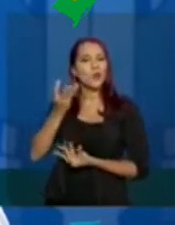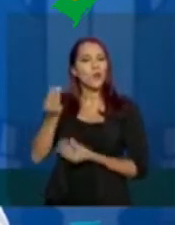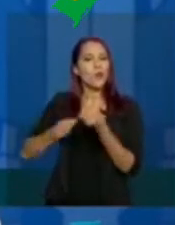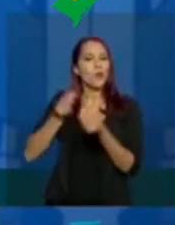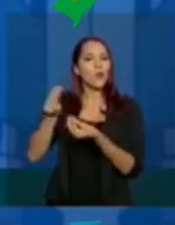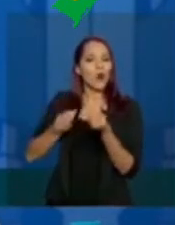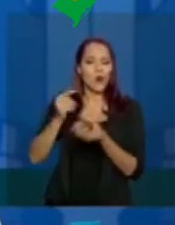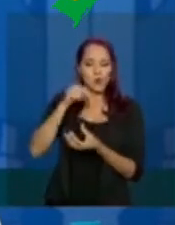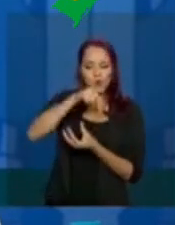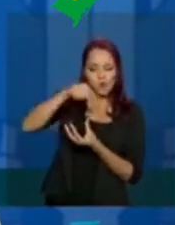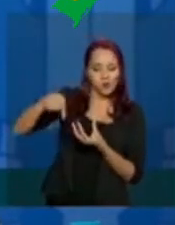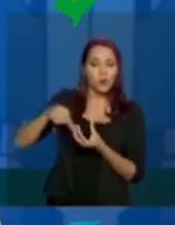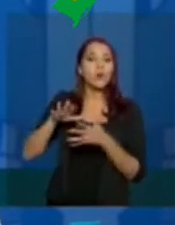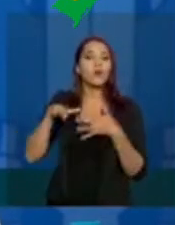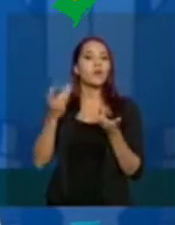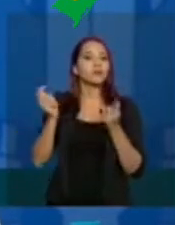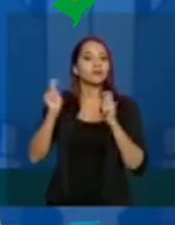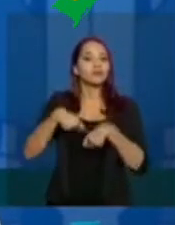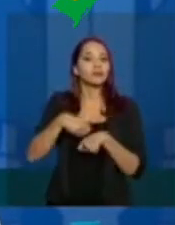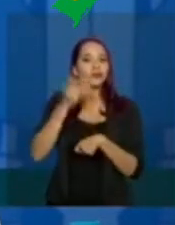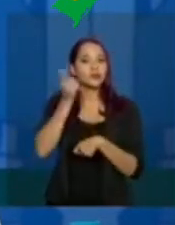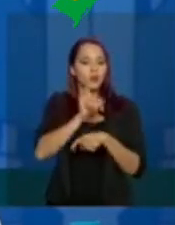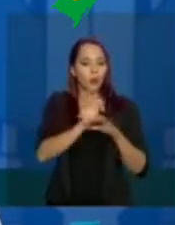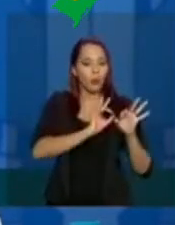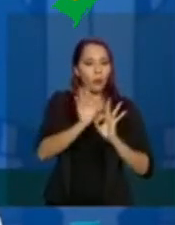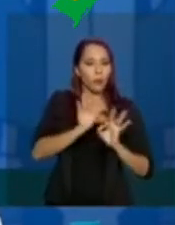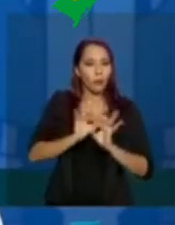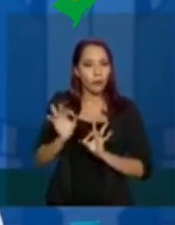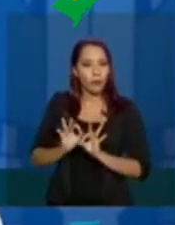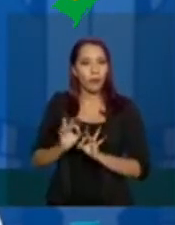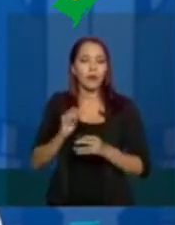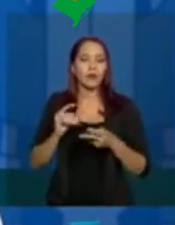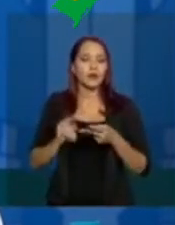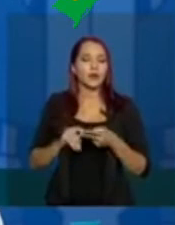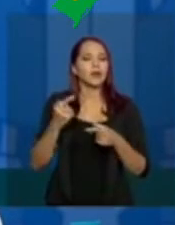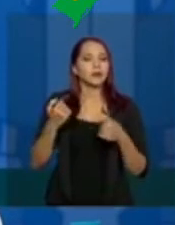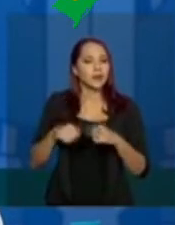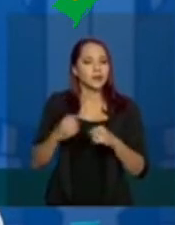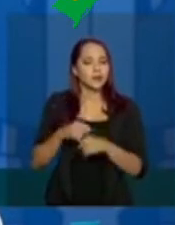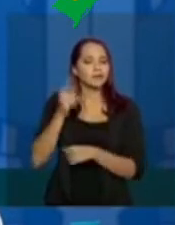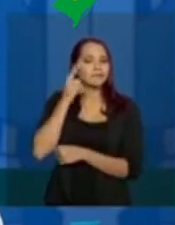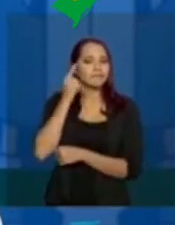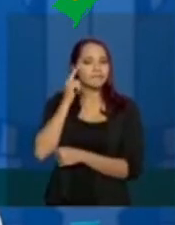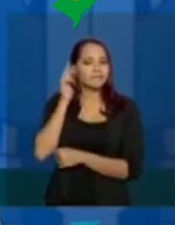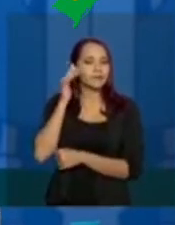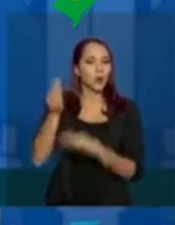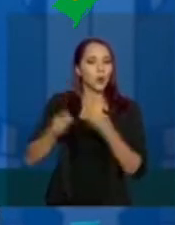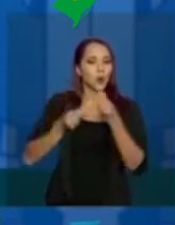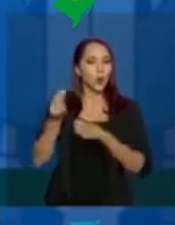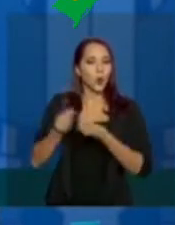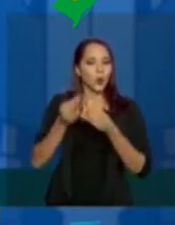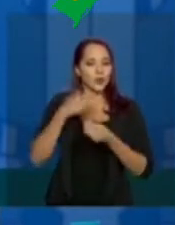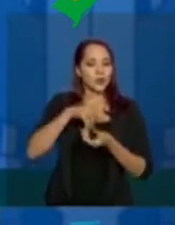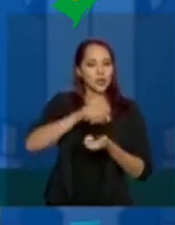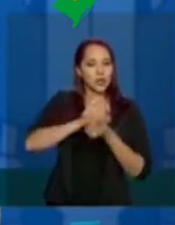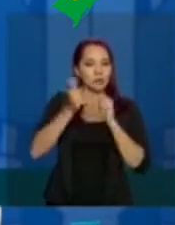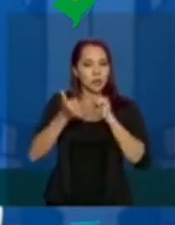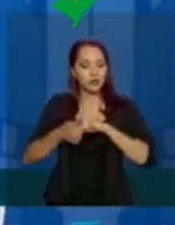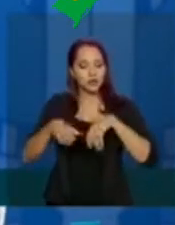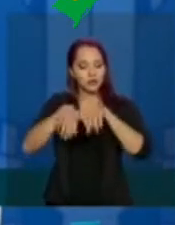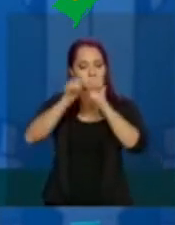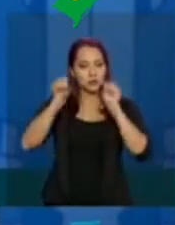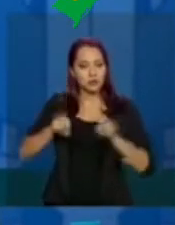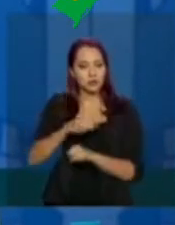quais são as nossas possibilidades de organização, pensar em como vai ser essa modelagem do sistema de